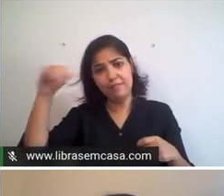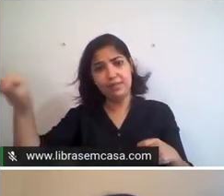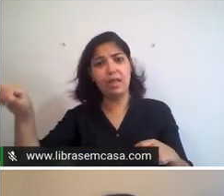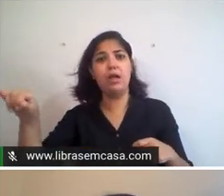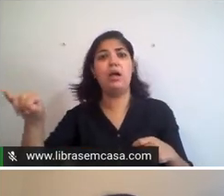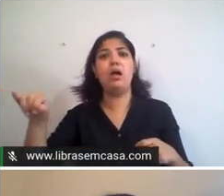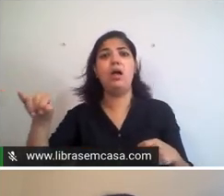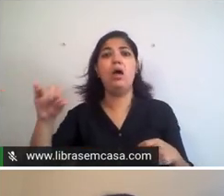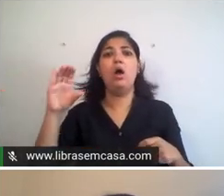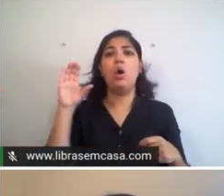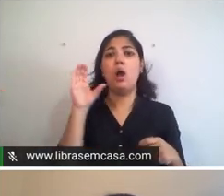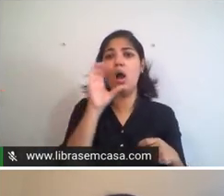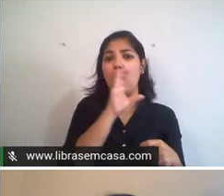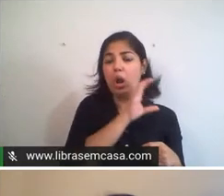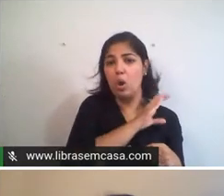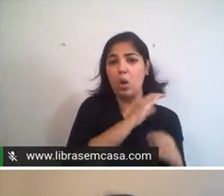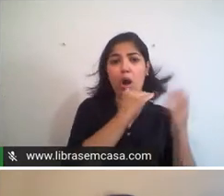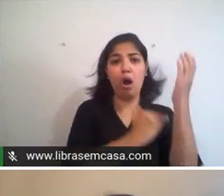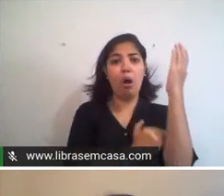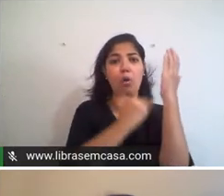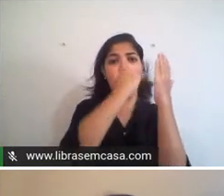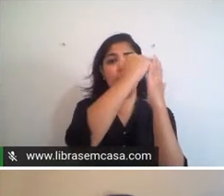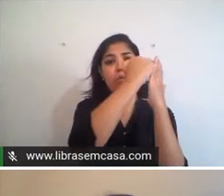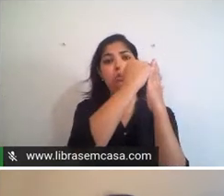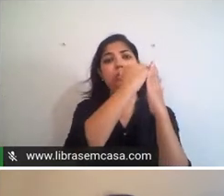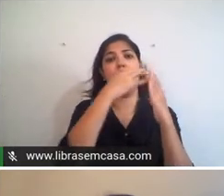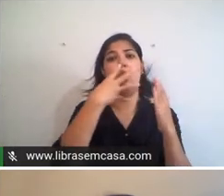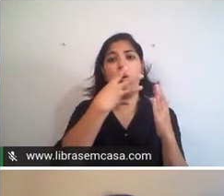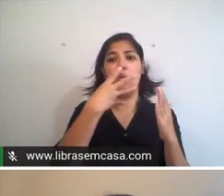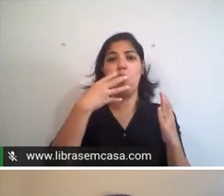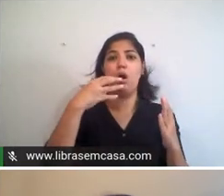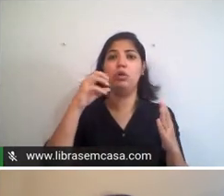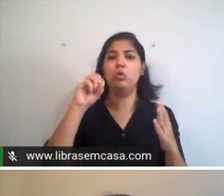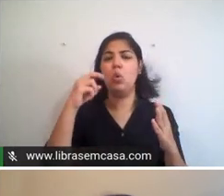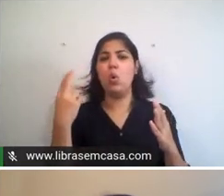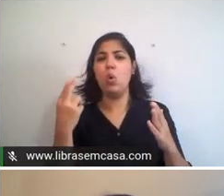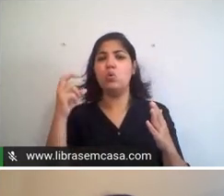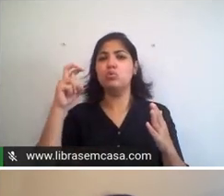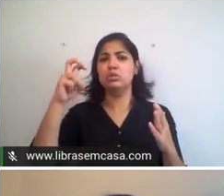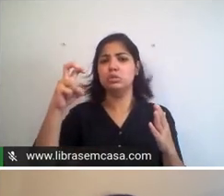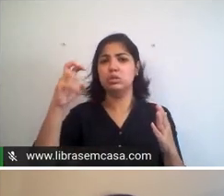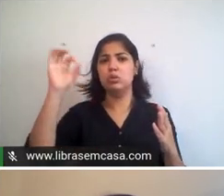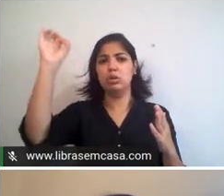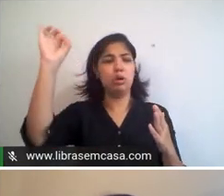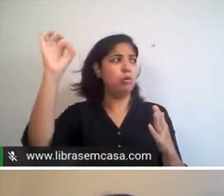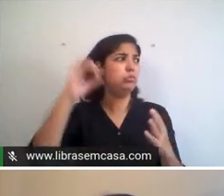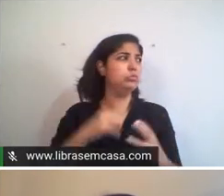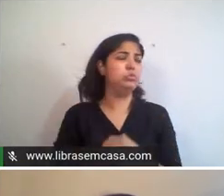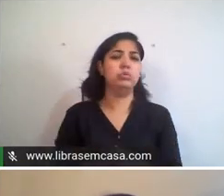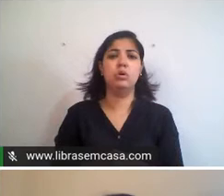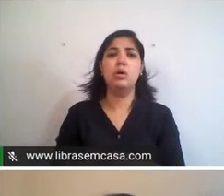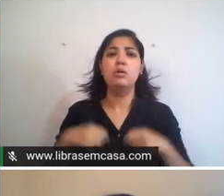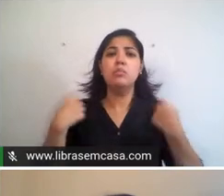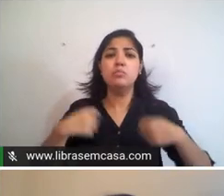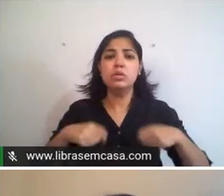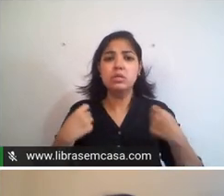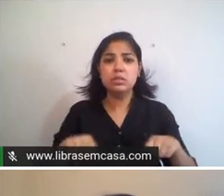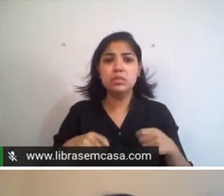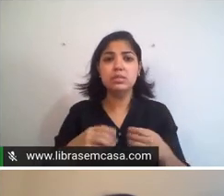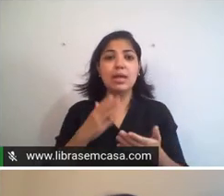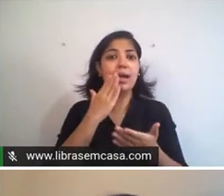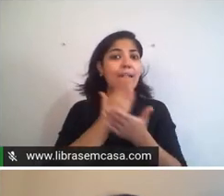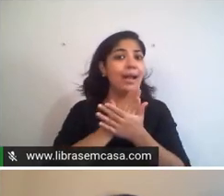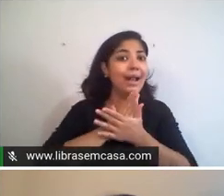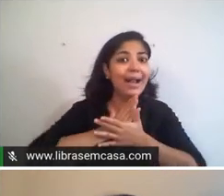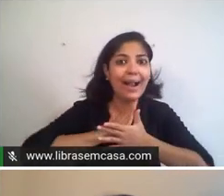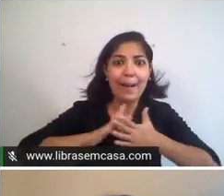a gente está caminhando. E é importante sempre salientar que eliminar desmatamento de florestas